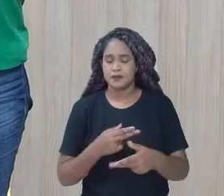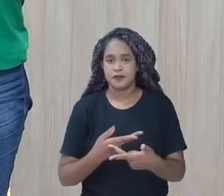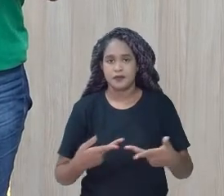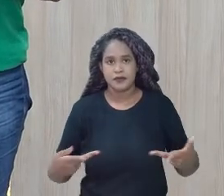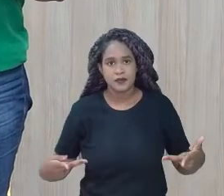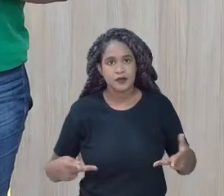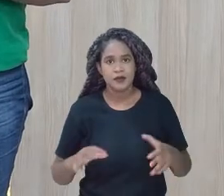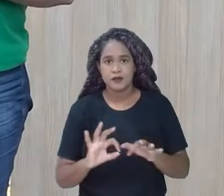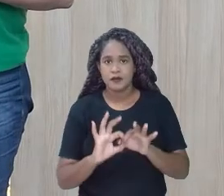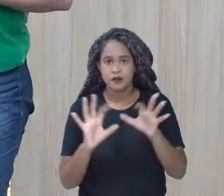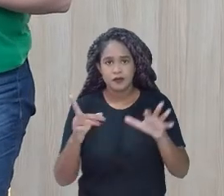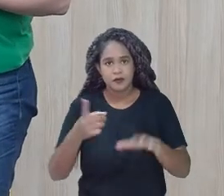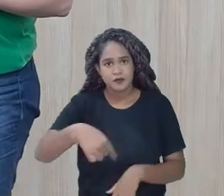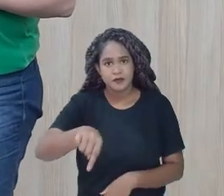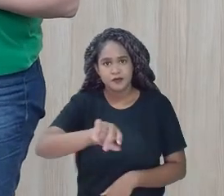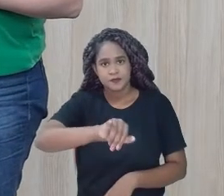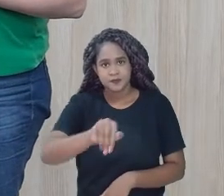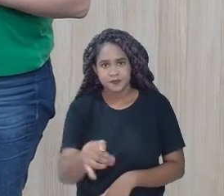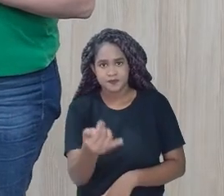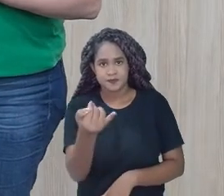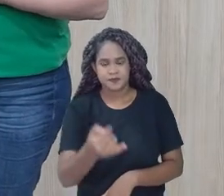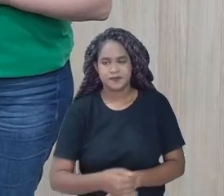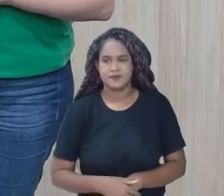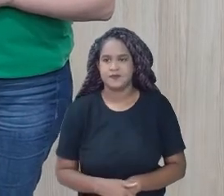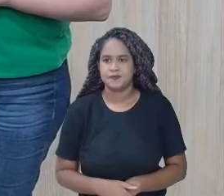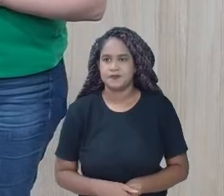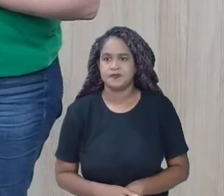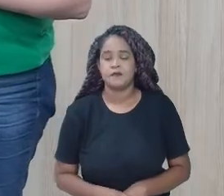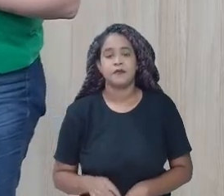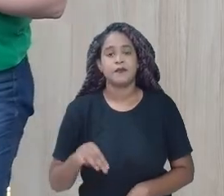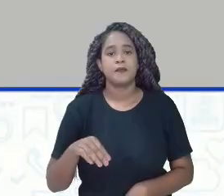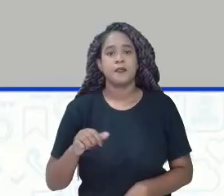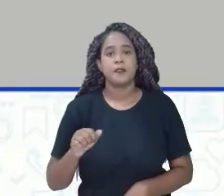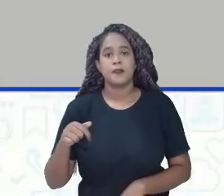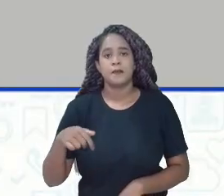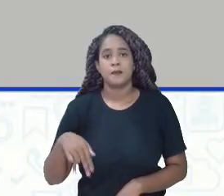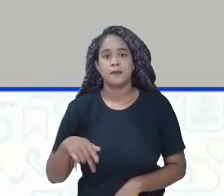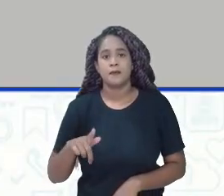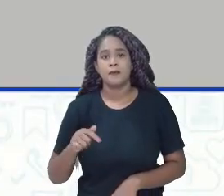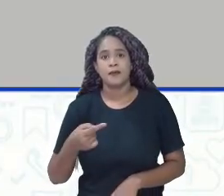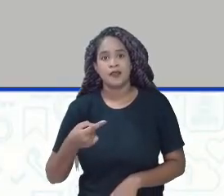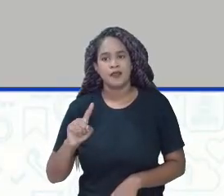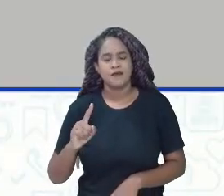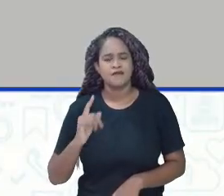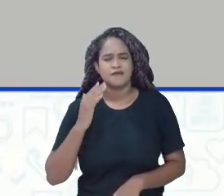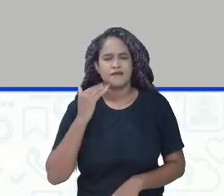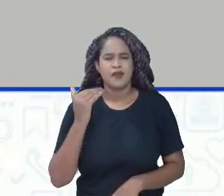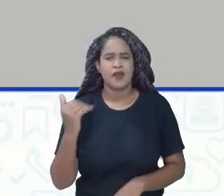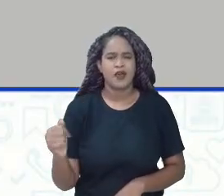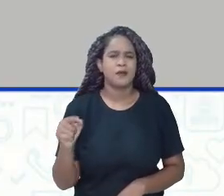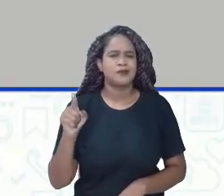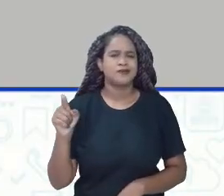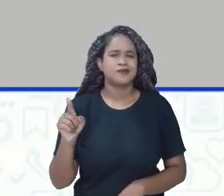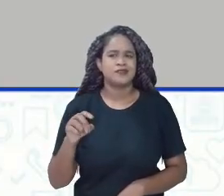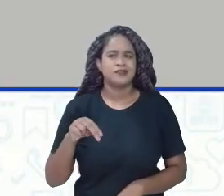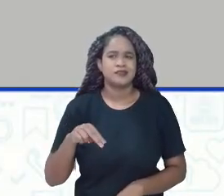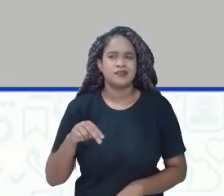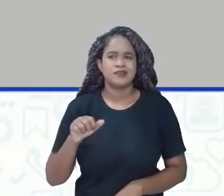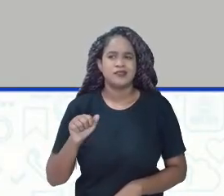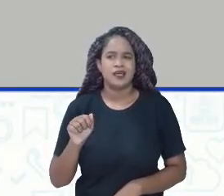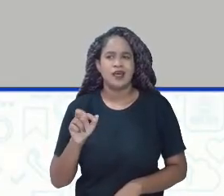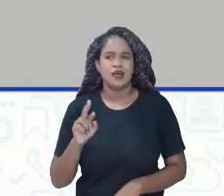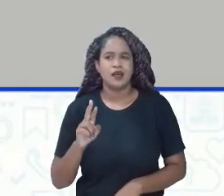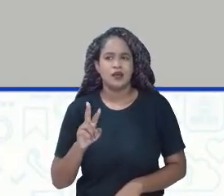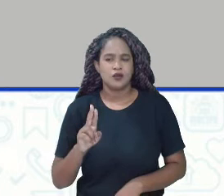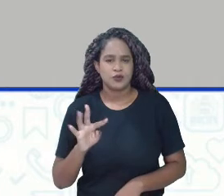à disposição de vocês. Um mangá bem famoso é o Naruto, não é? Masashi